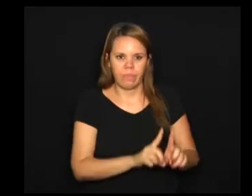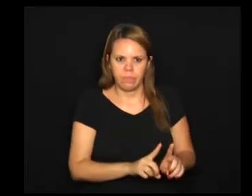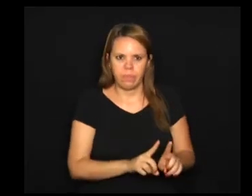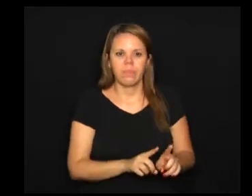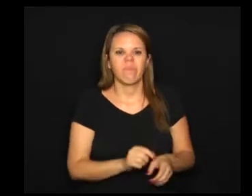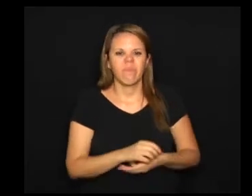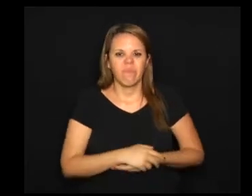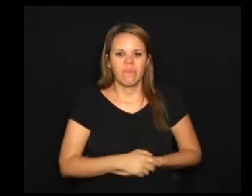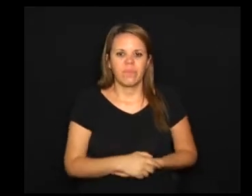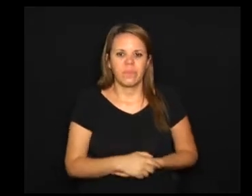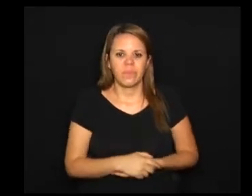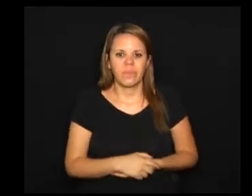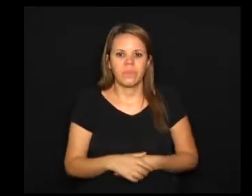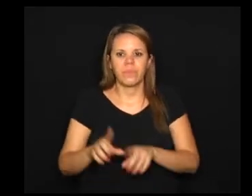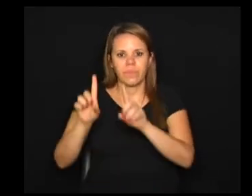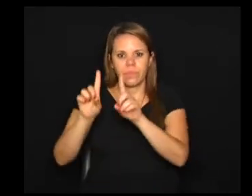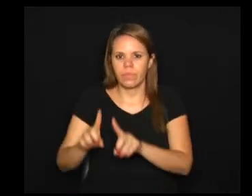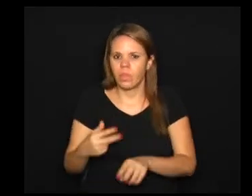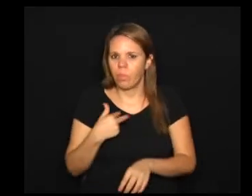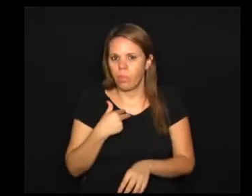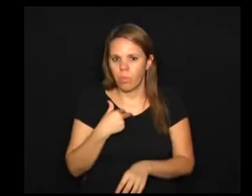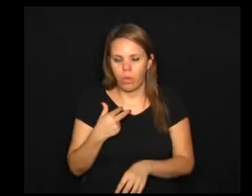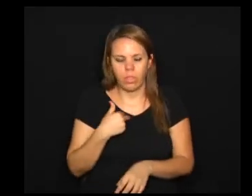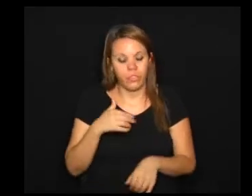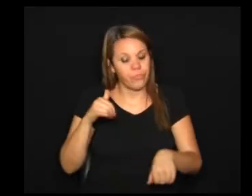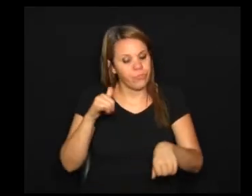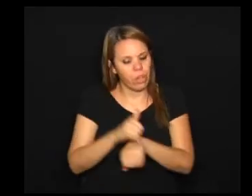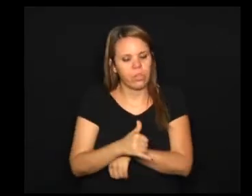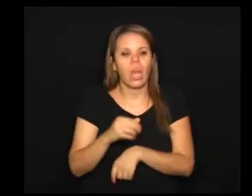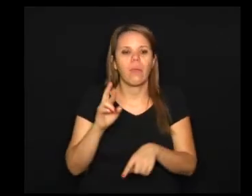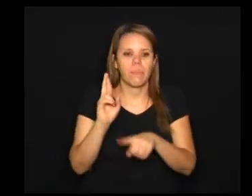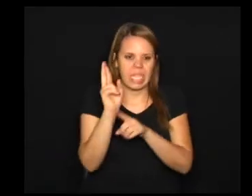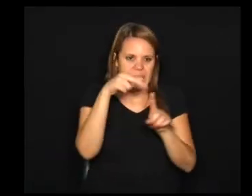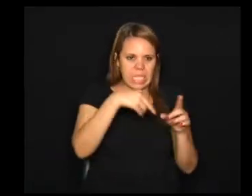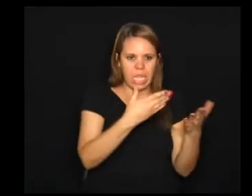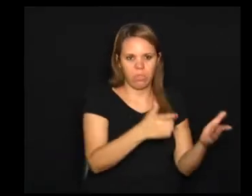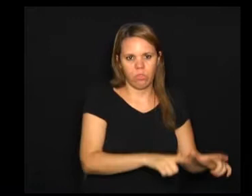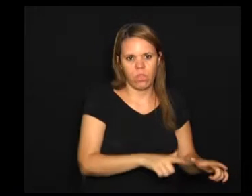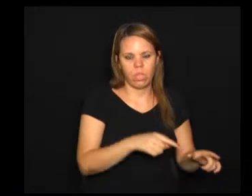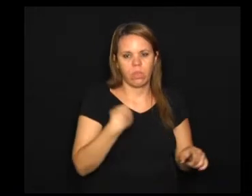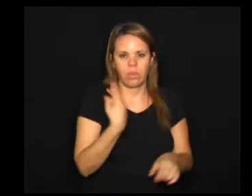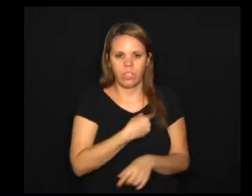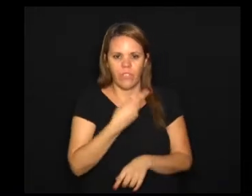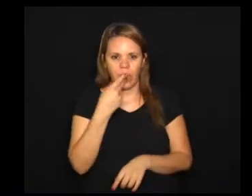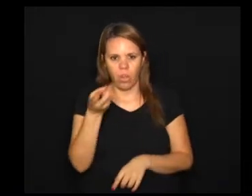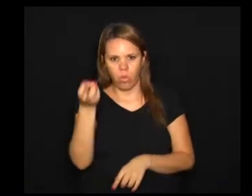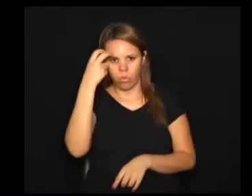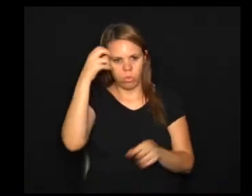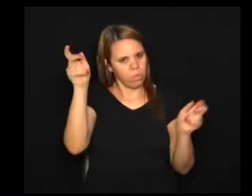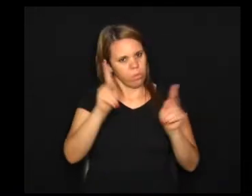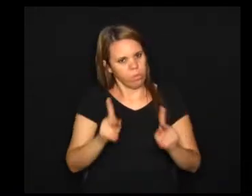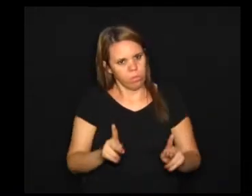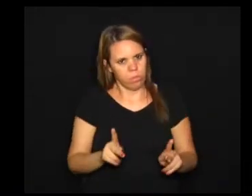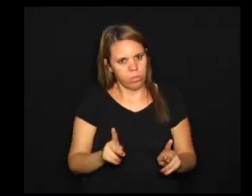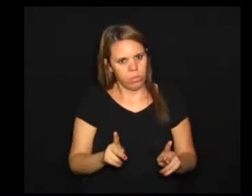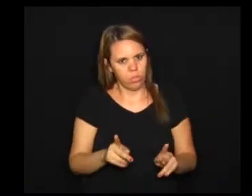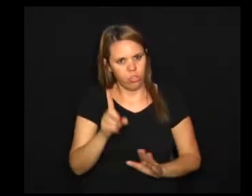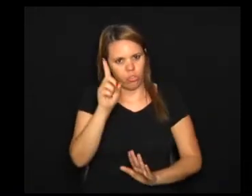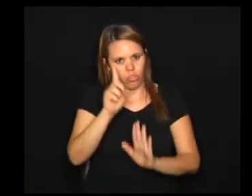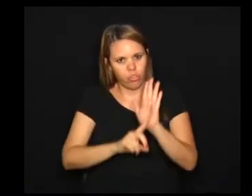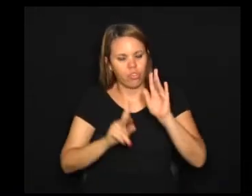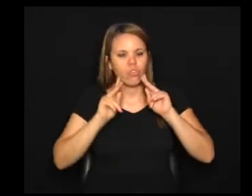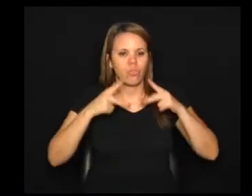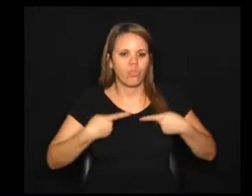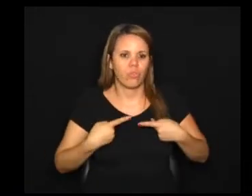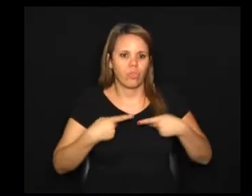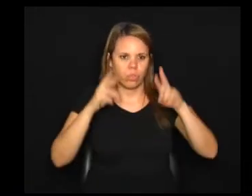mas a pessoa com deficiência não pode deixar de estar representada também, já que nós falamos de cultura de paz, falamos de direitos humanos, falamos